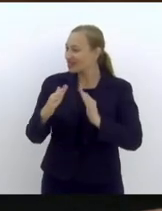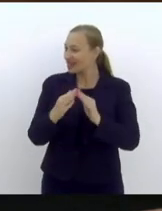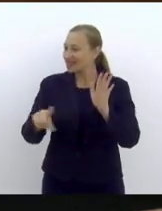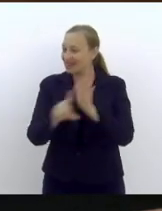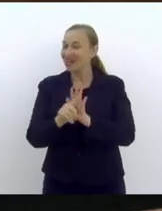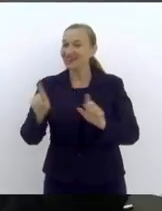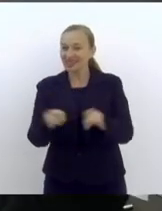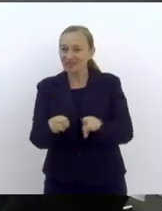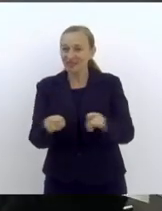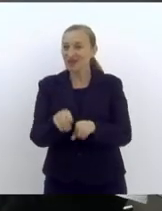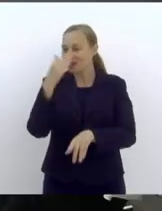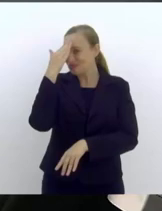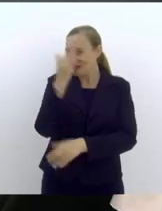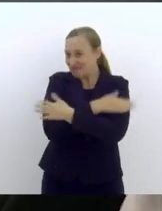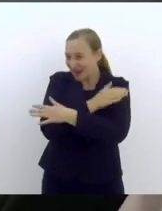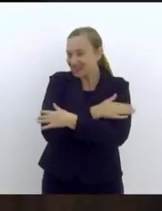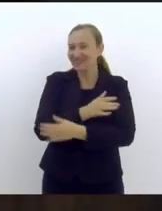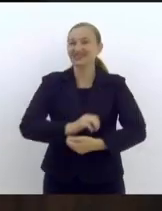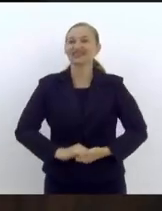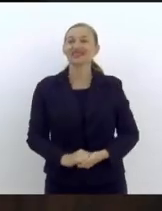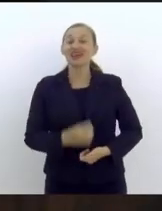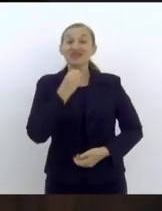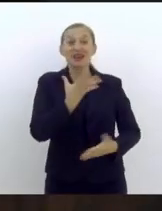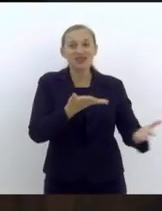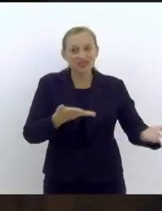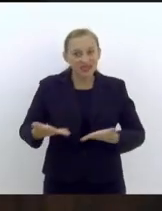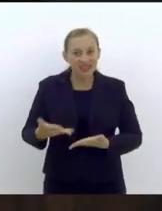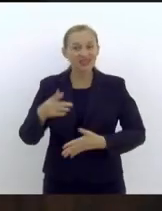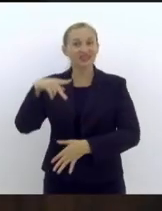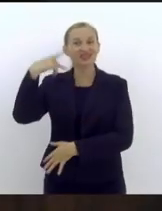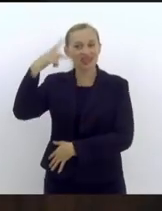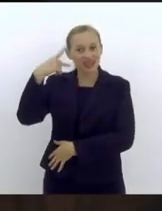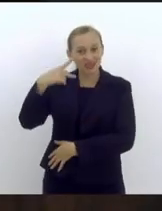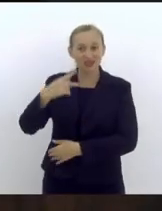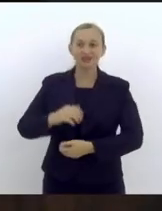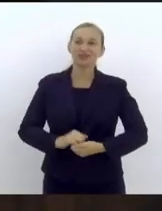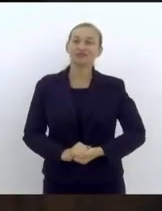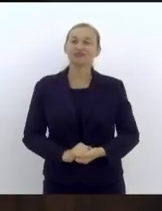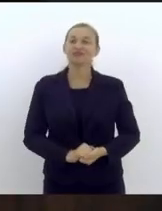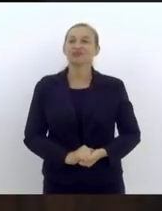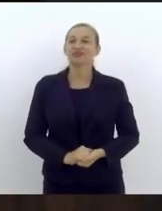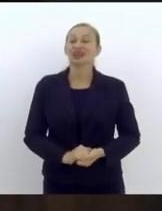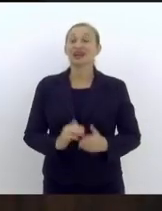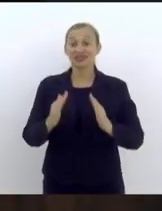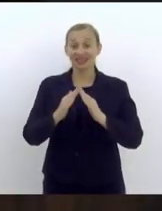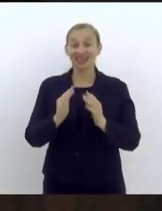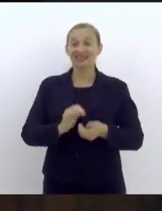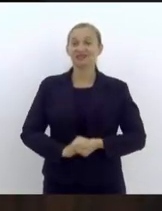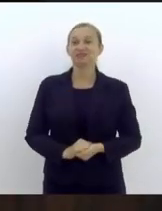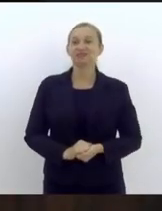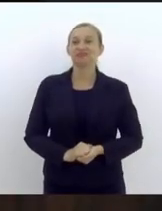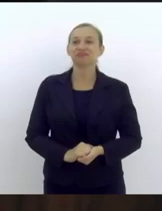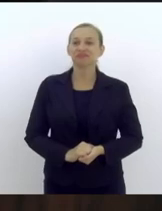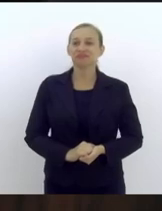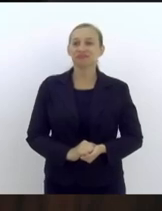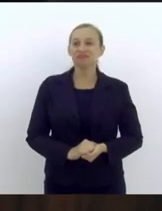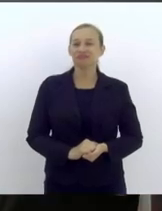um abraço seja bem-vindo Vereador essa casa